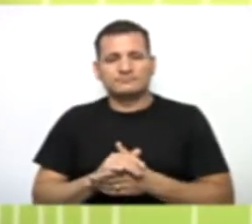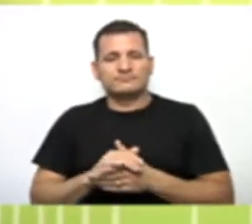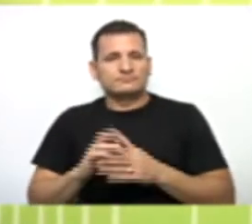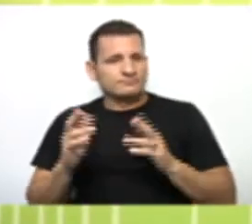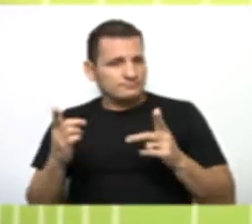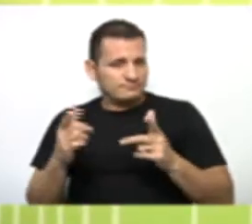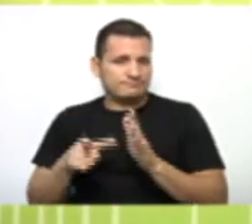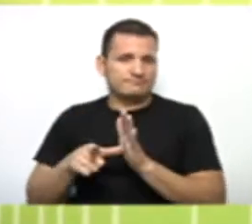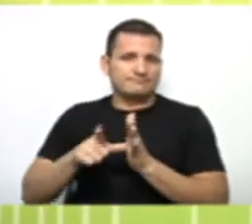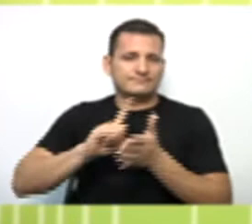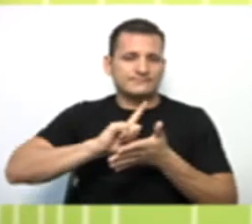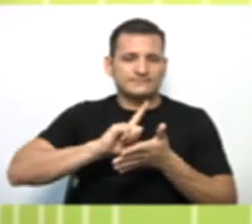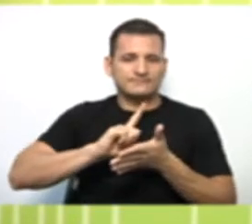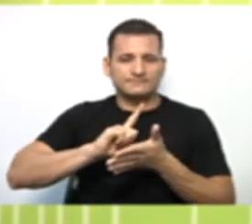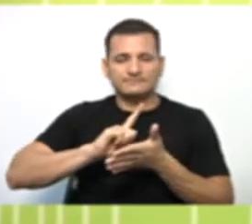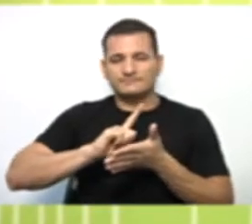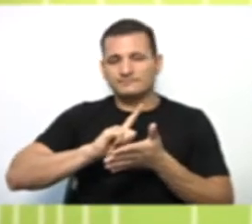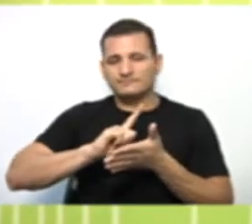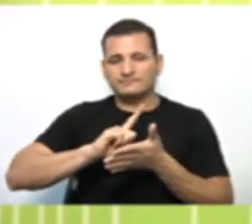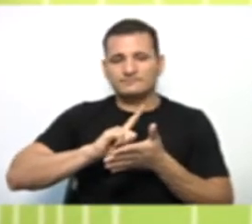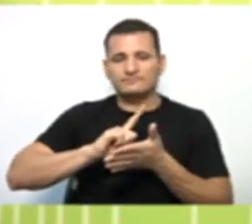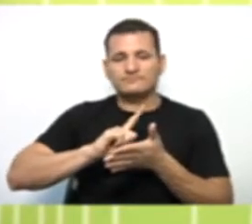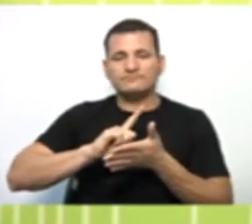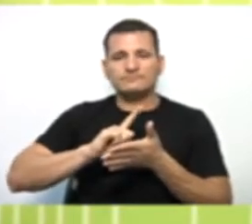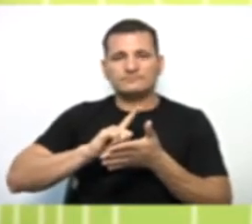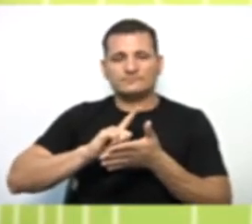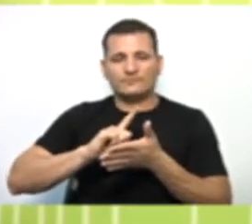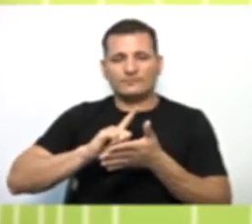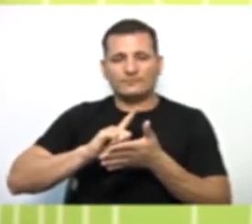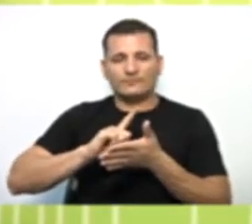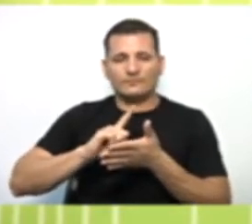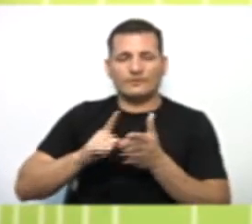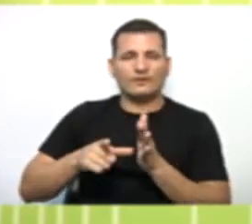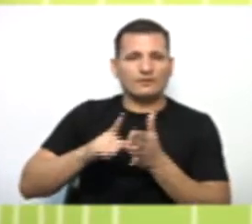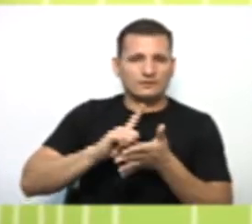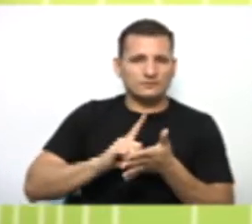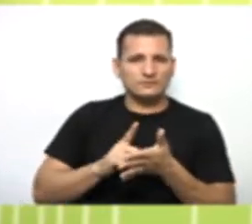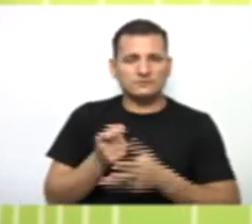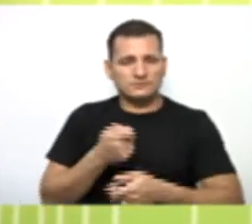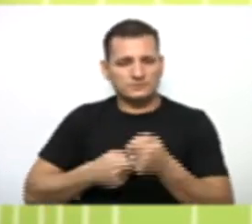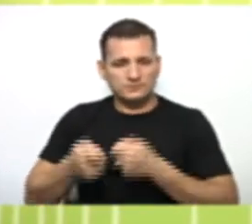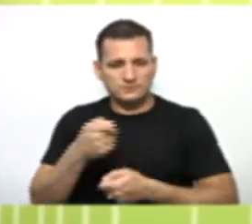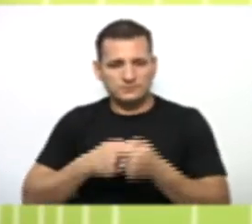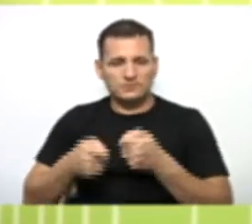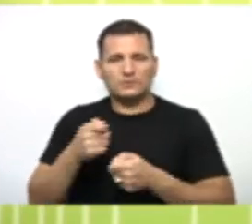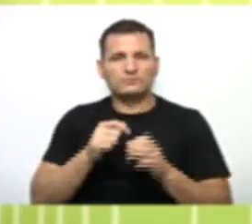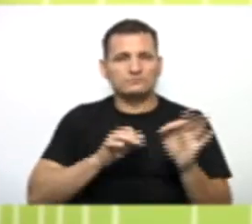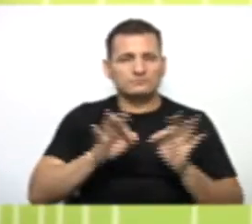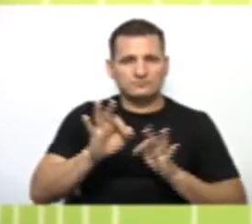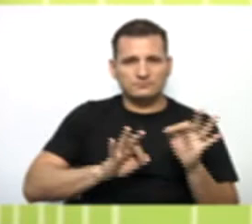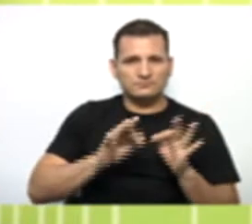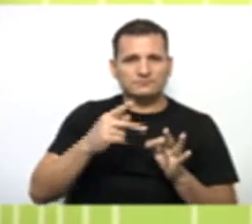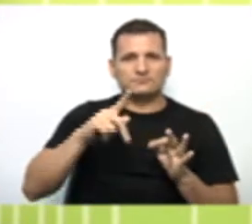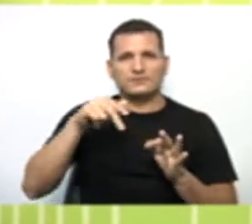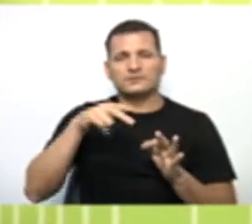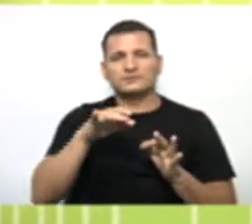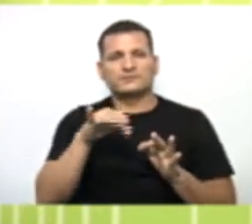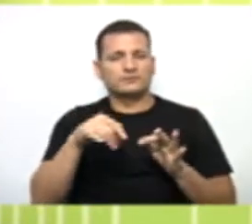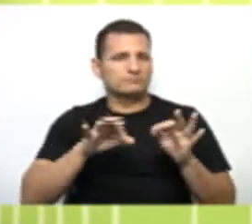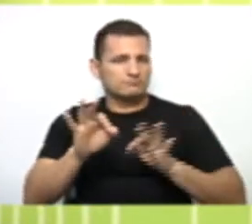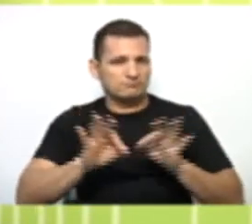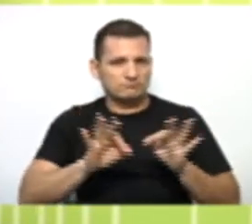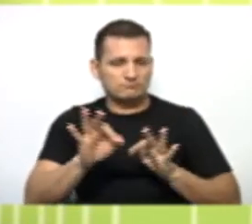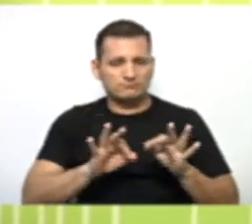que antes, né, lá no antes da negociação, no momento do planejamento, você